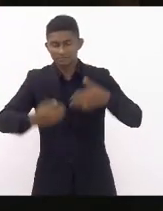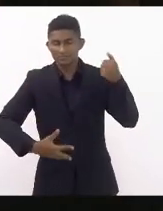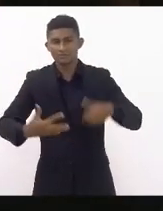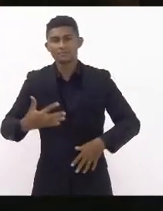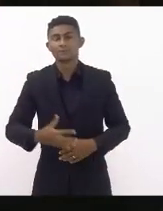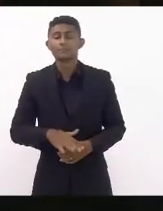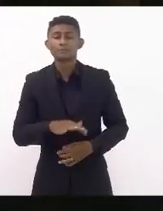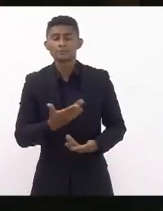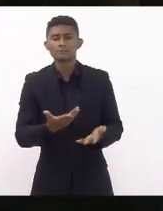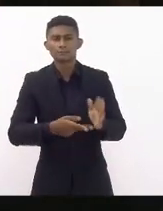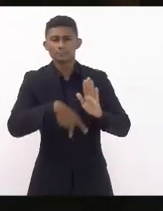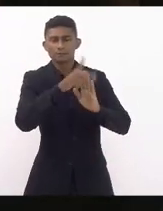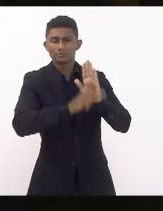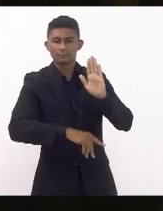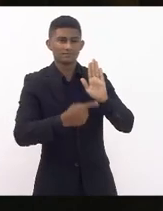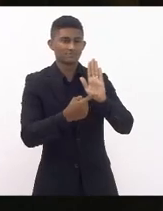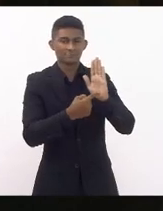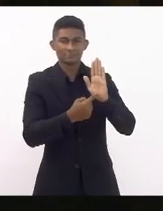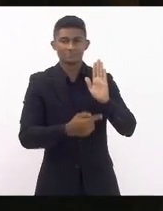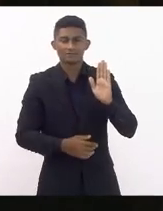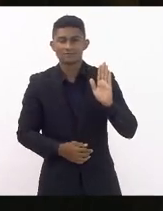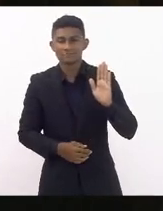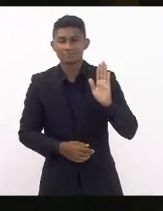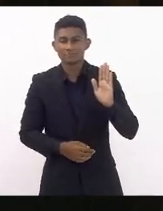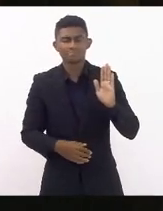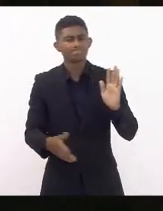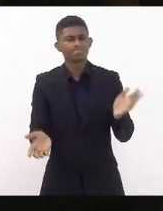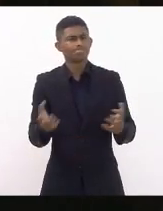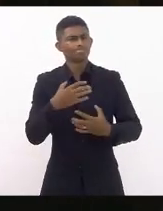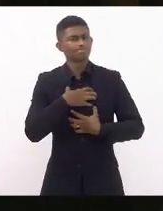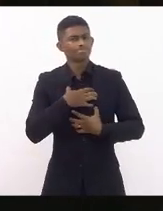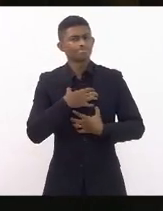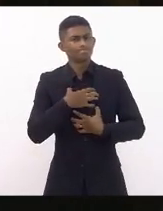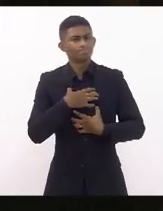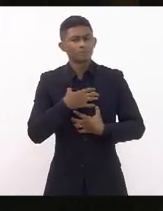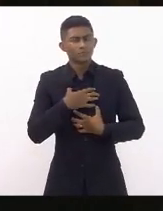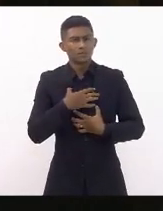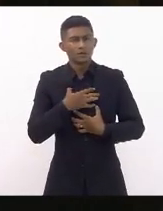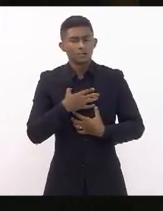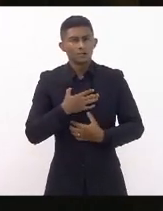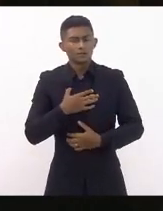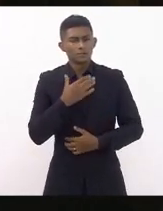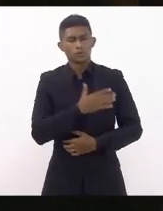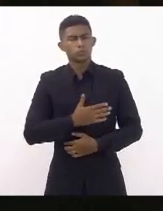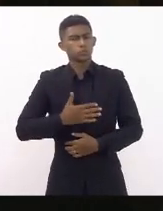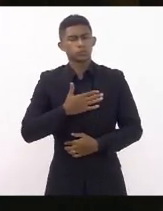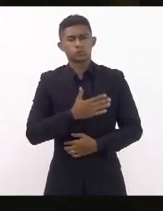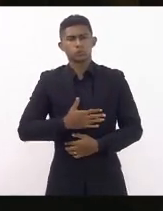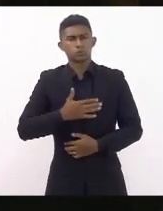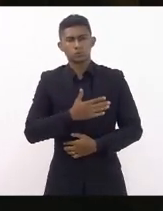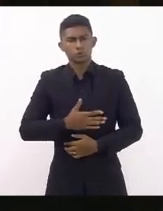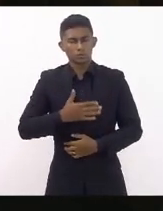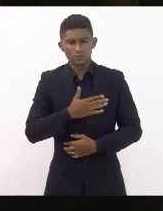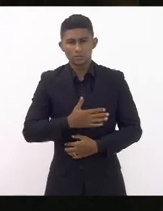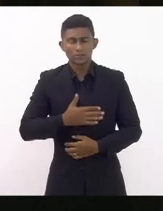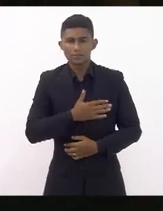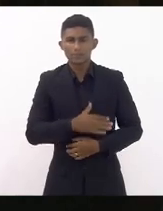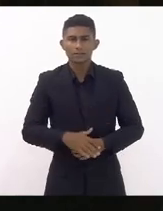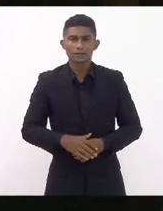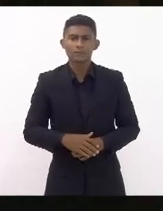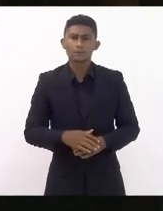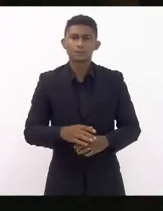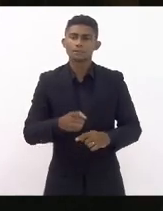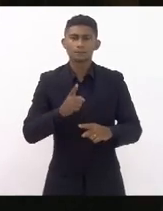esse projeto, eu me sinto muito lisonjeado e satisfeito, deputada Tia Ju,